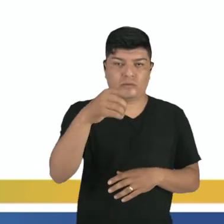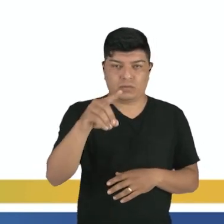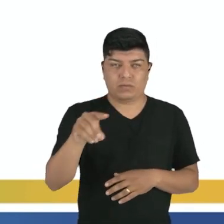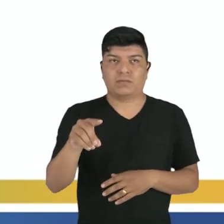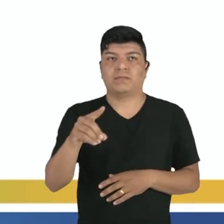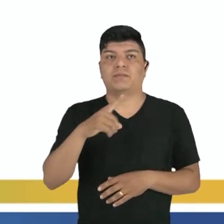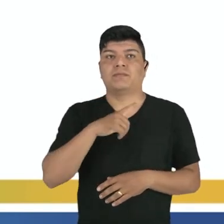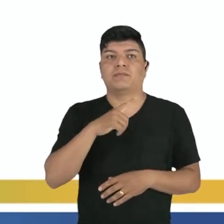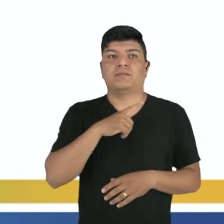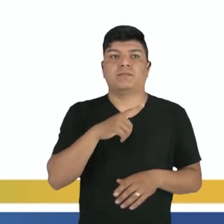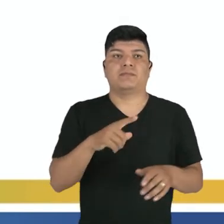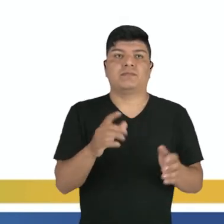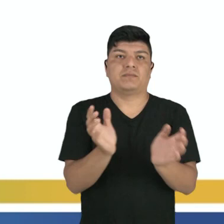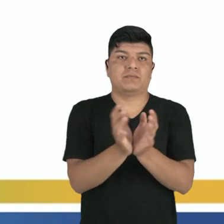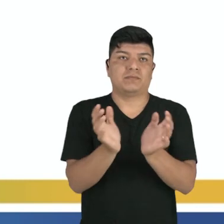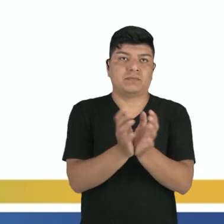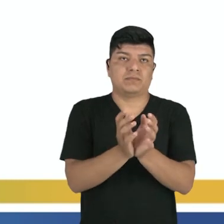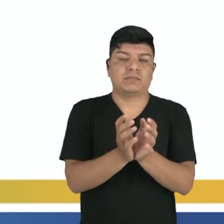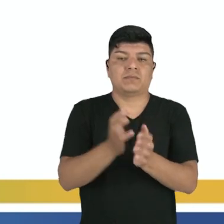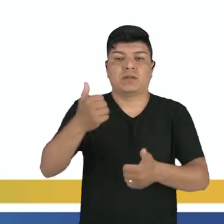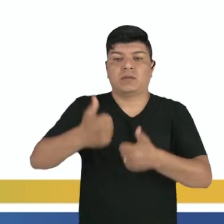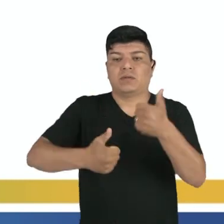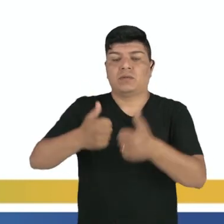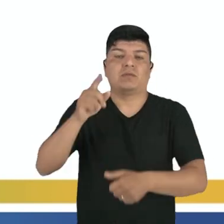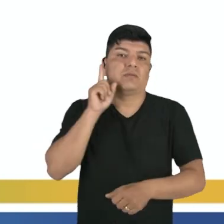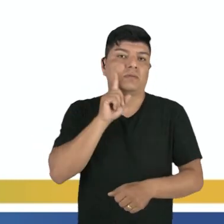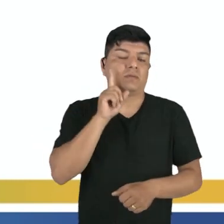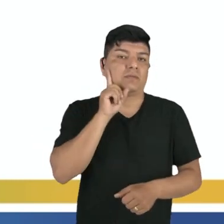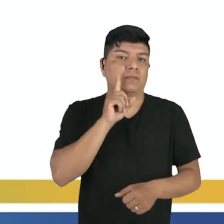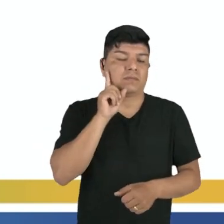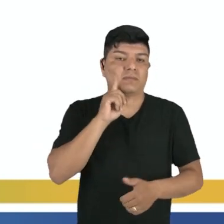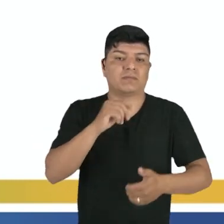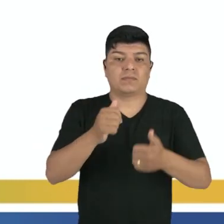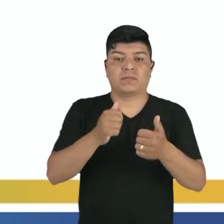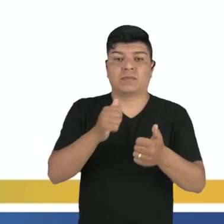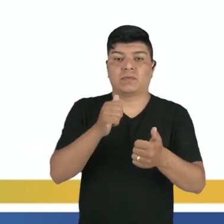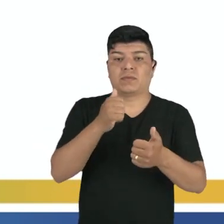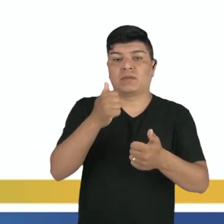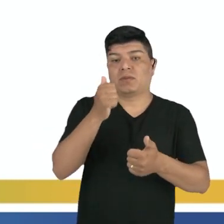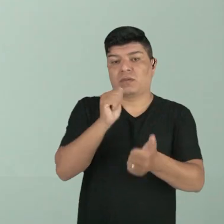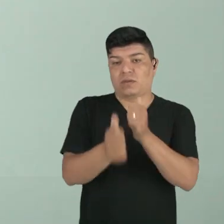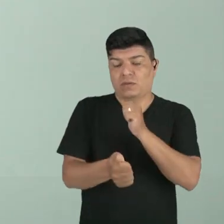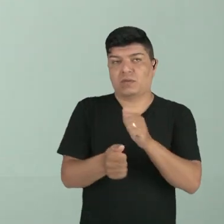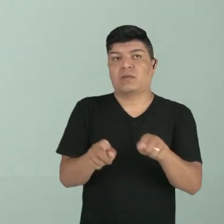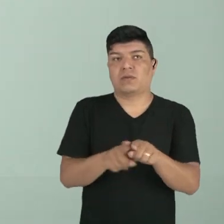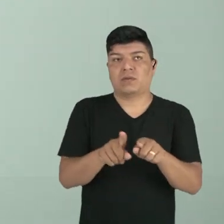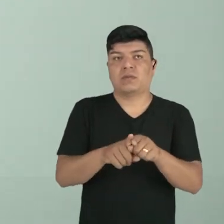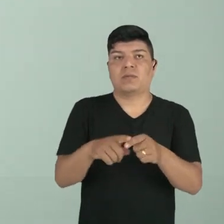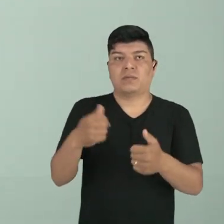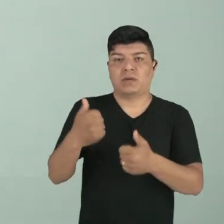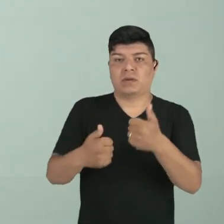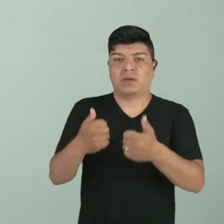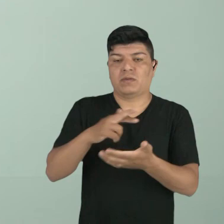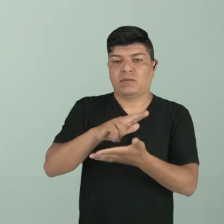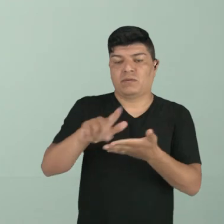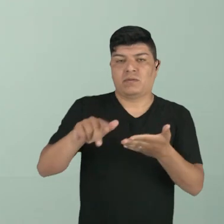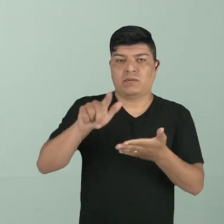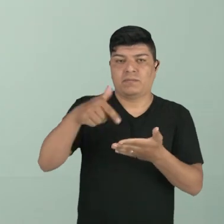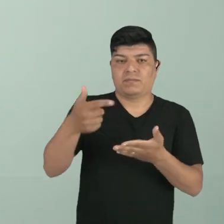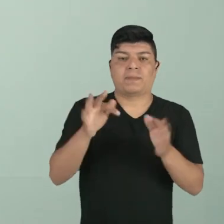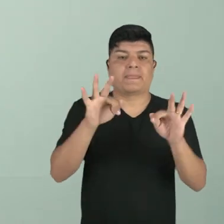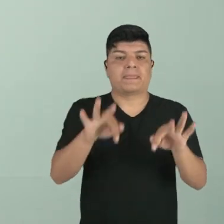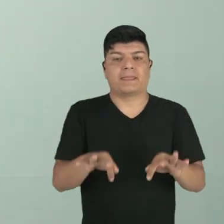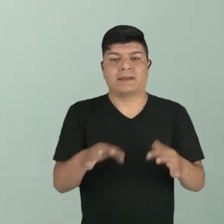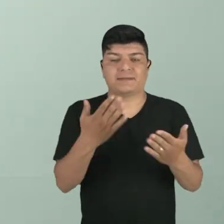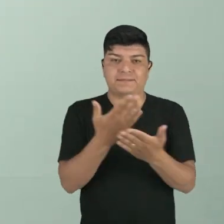contra um e coletivo eu tenho futebol americano que é um esporte coletivo são vários em Oposição a outros vários tá dessa